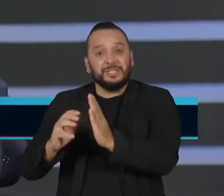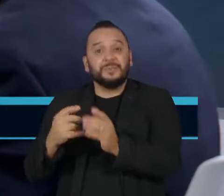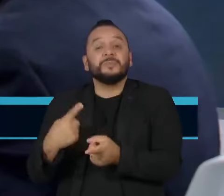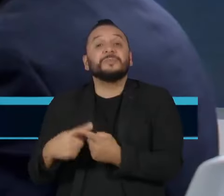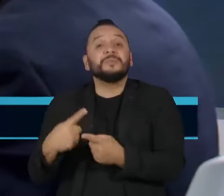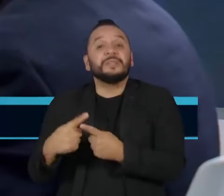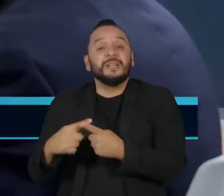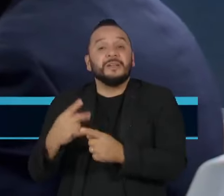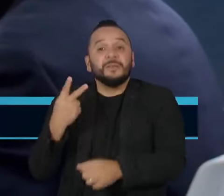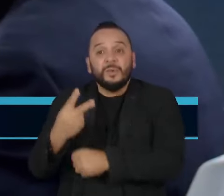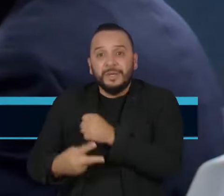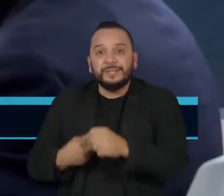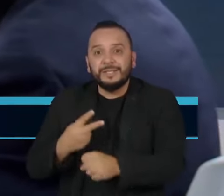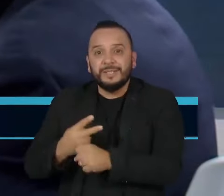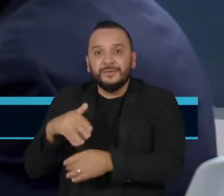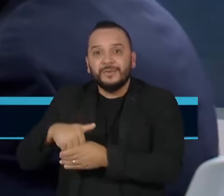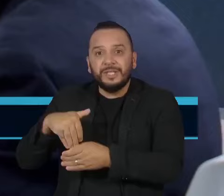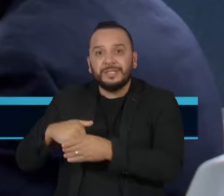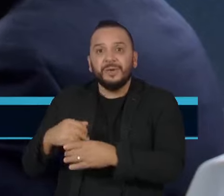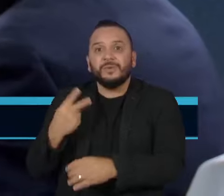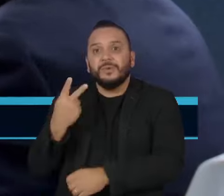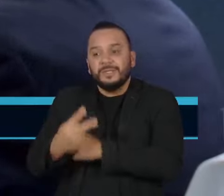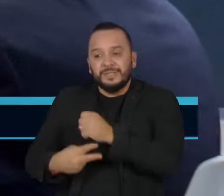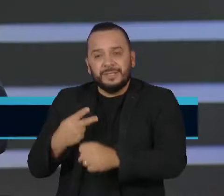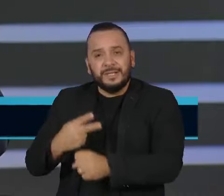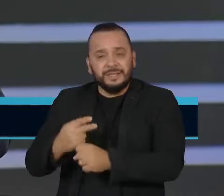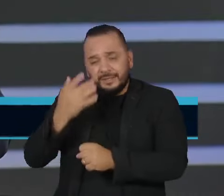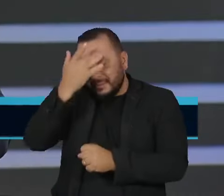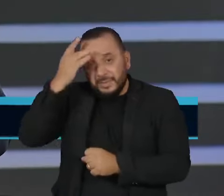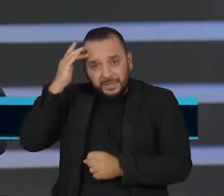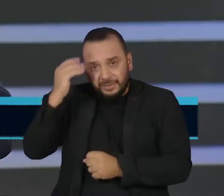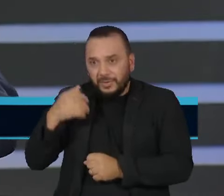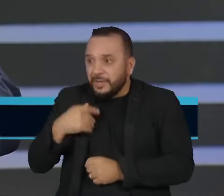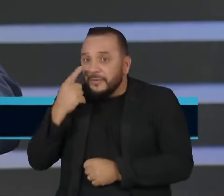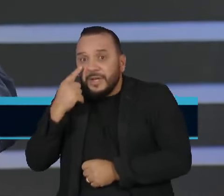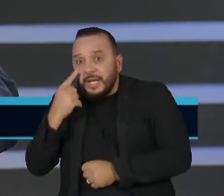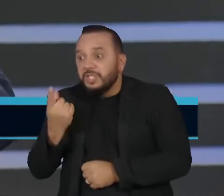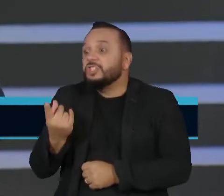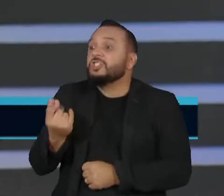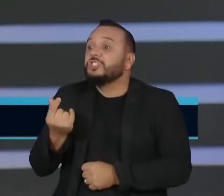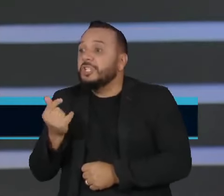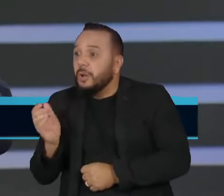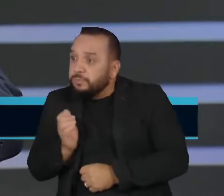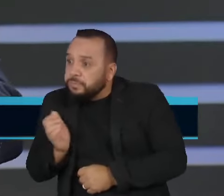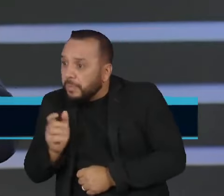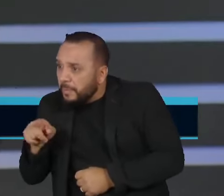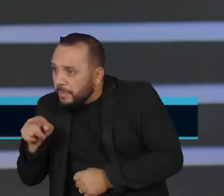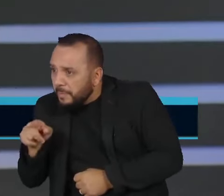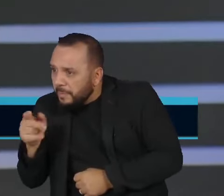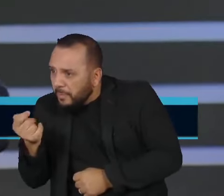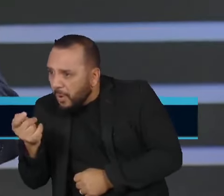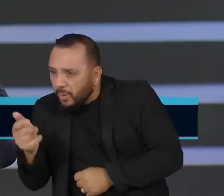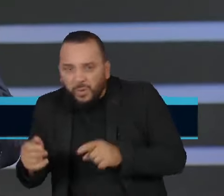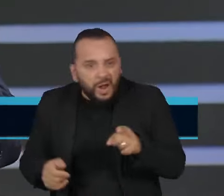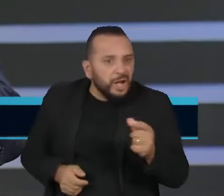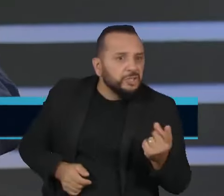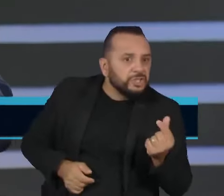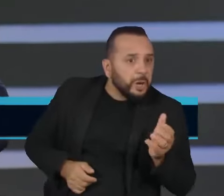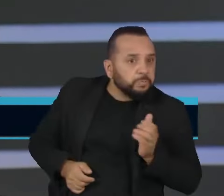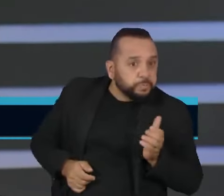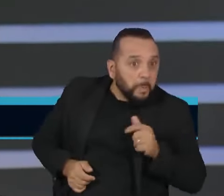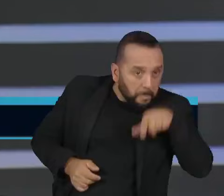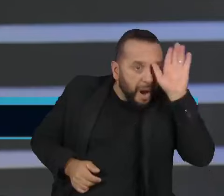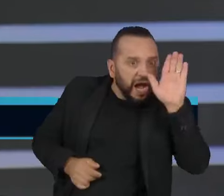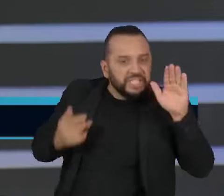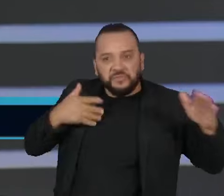eleições São realizadas as pessoas escolhem o partido tem a ver com o fundo partidário que um 12 avos que é depositado o ano inteiro